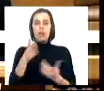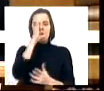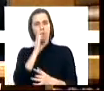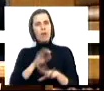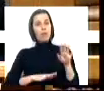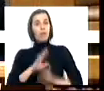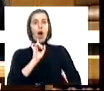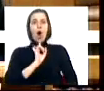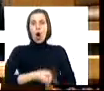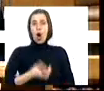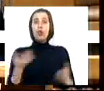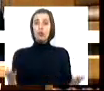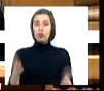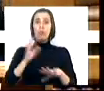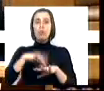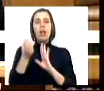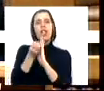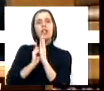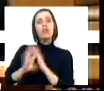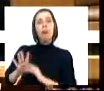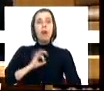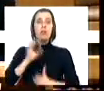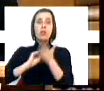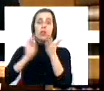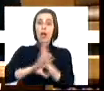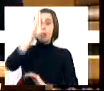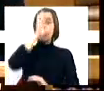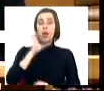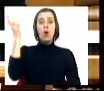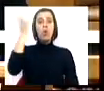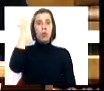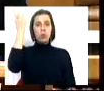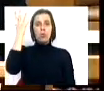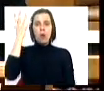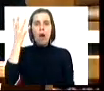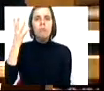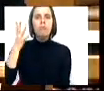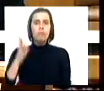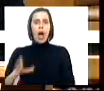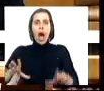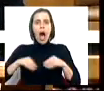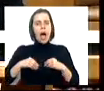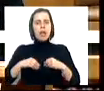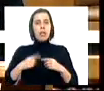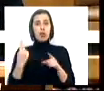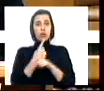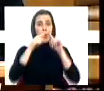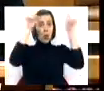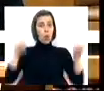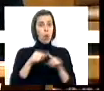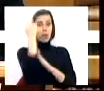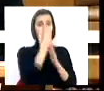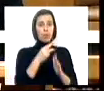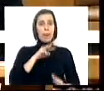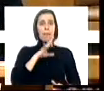do Governo que, através de despacho do Sr. Secretário de Estado da Cultura, aceitou a exportação dos quadros de